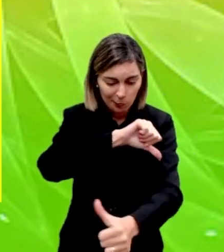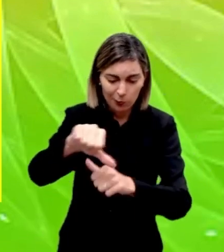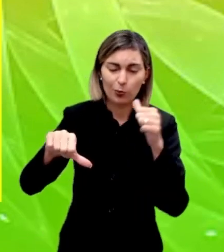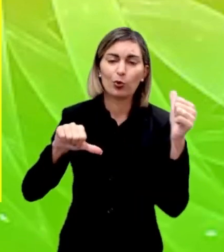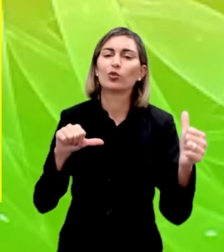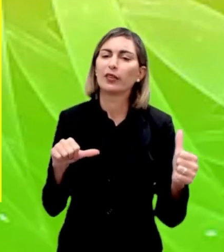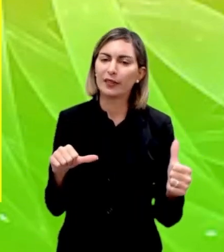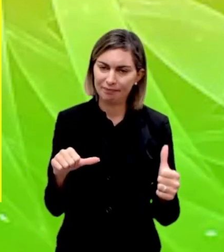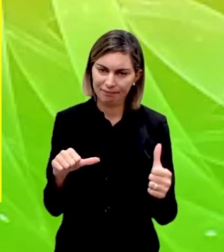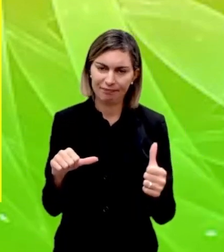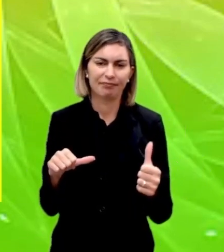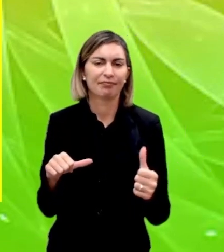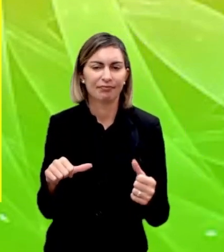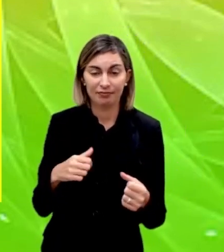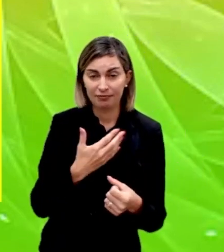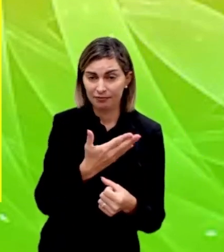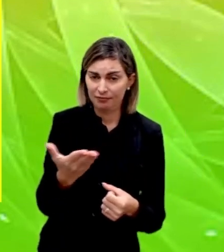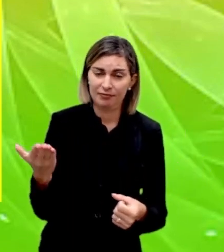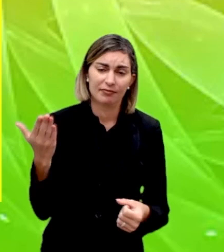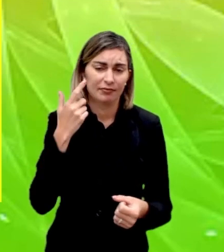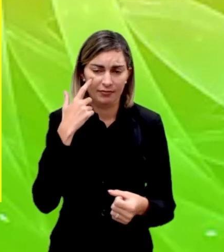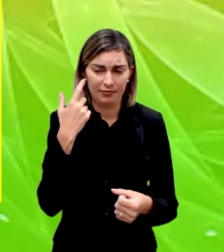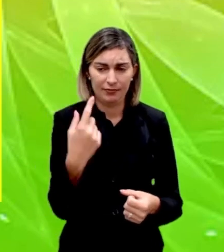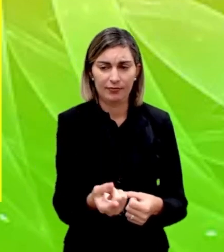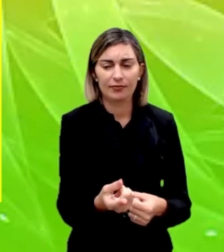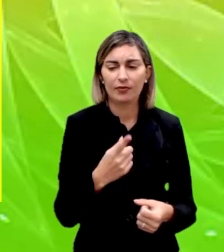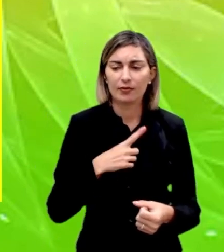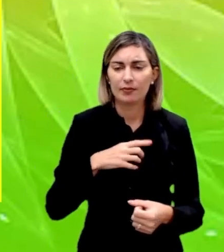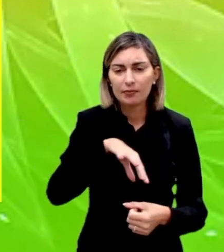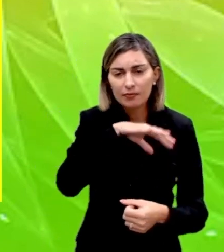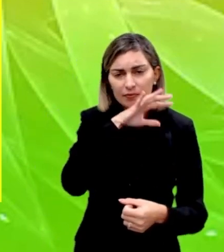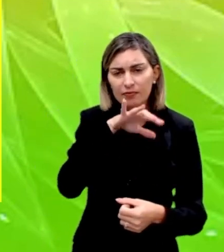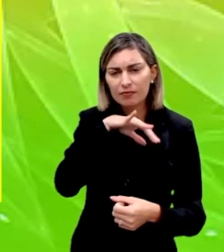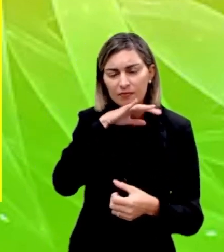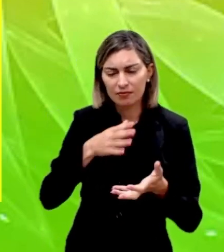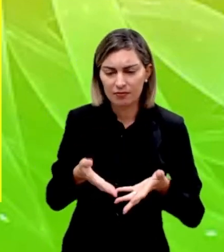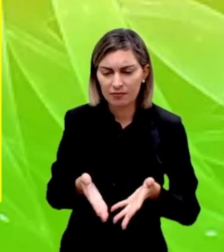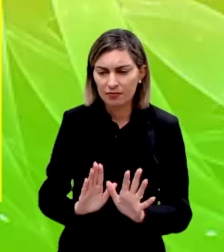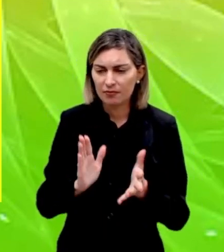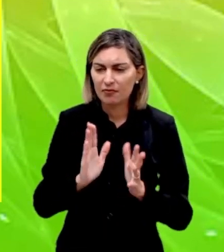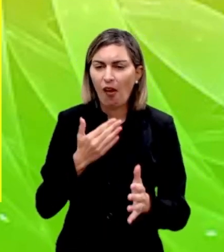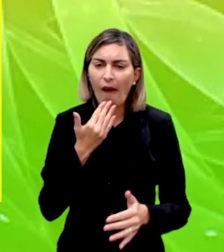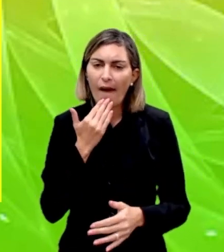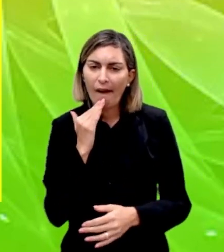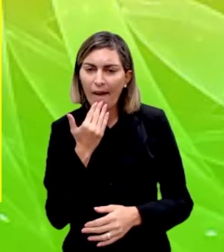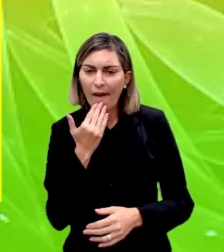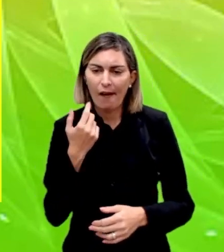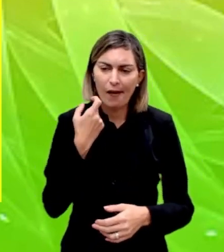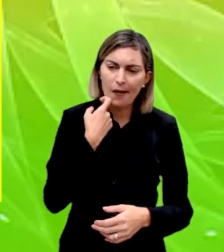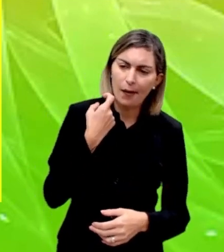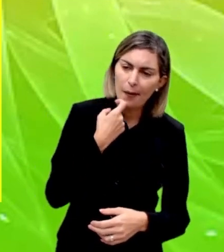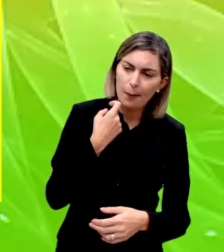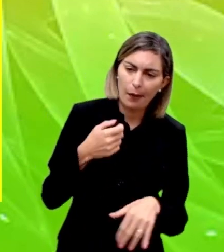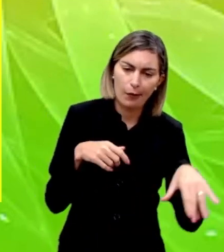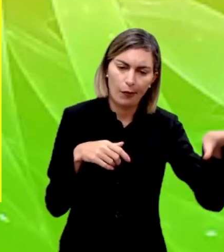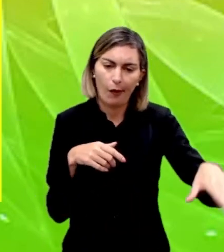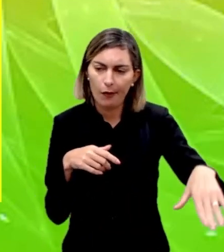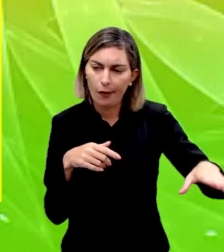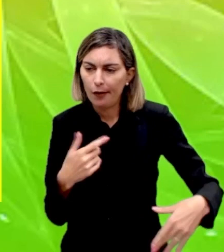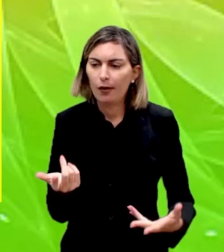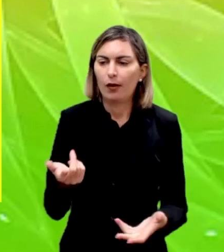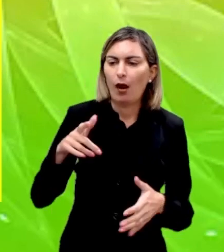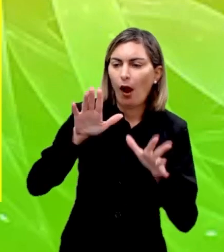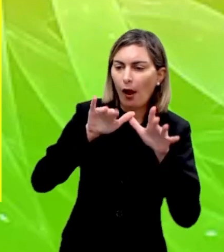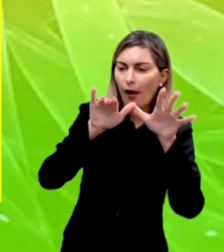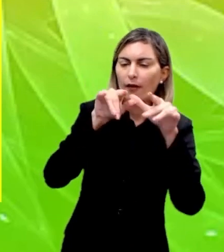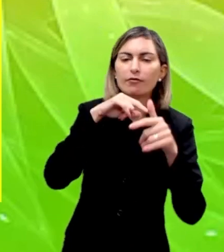órgãos dos animais. Aí você vê, né, os animais nascerem defeituosos. É peixe com uma barbatana só, é ave sem